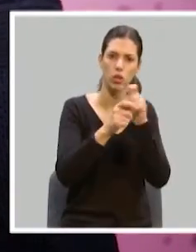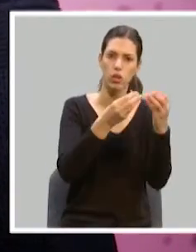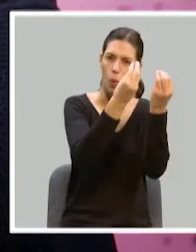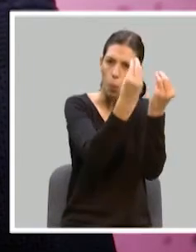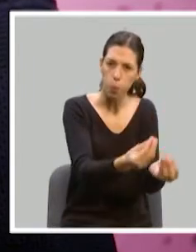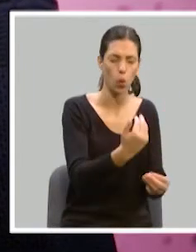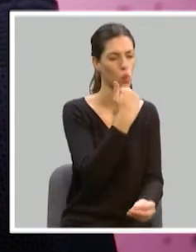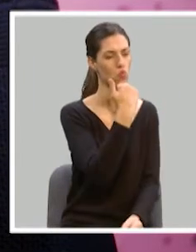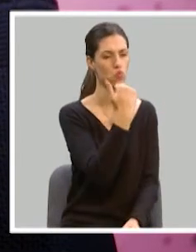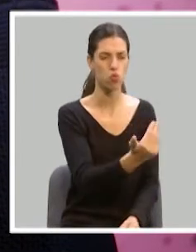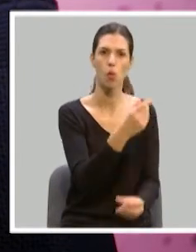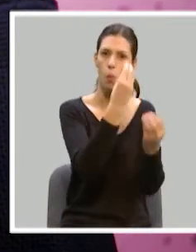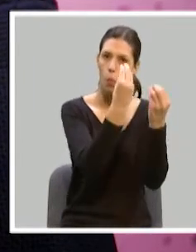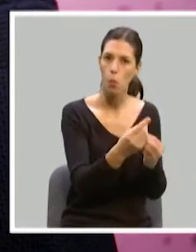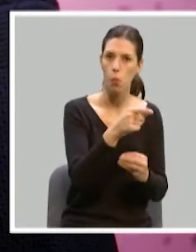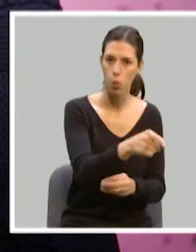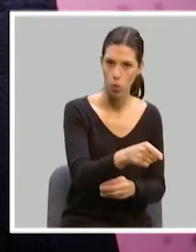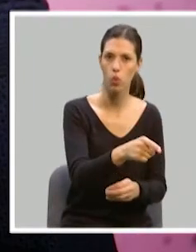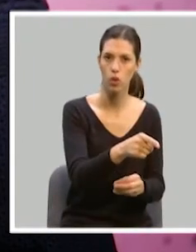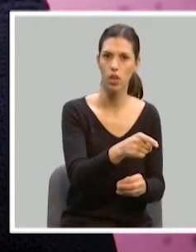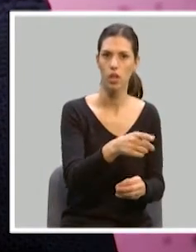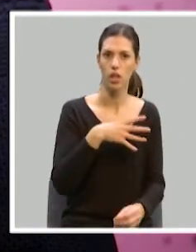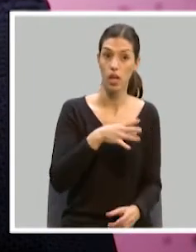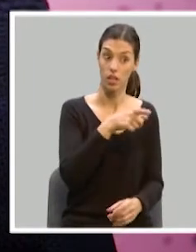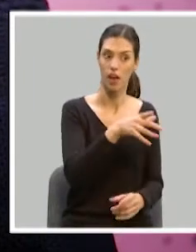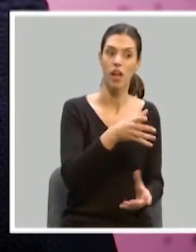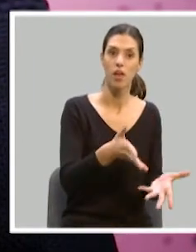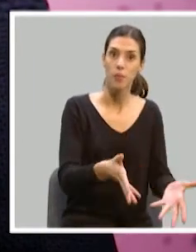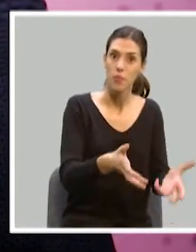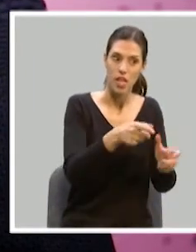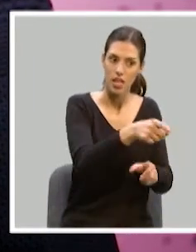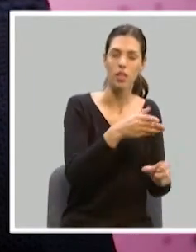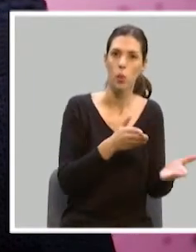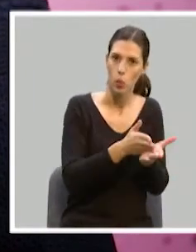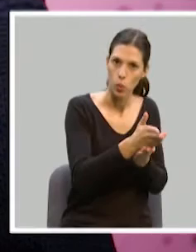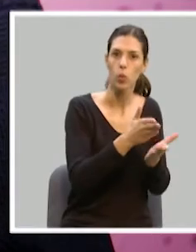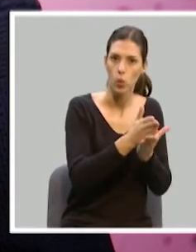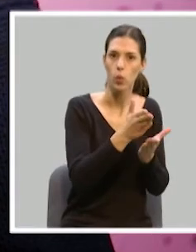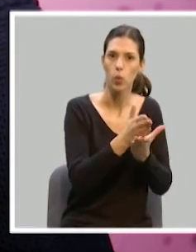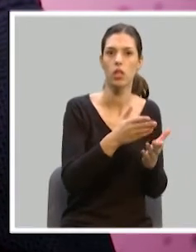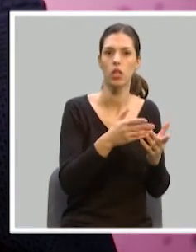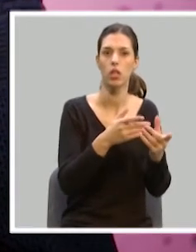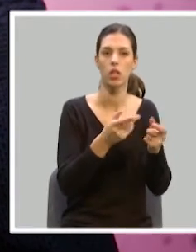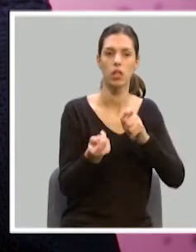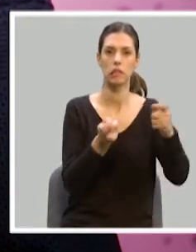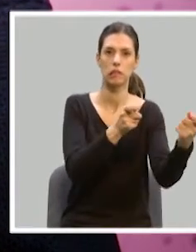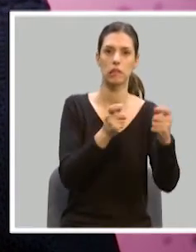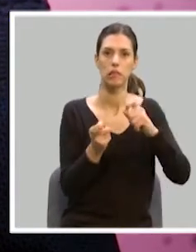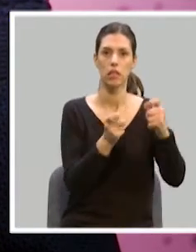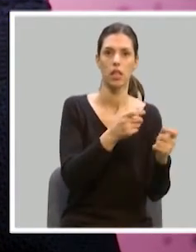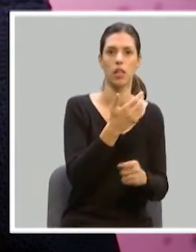jornalista um Jornalista talentoso na tua relação estás a destruir de 100 200 300 400